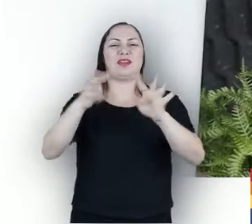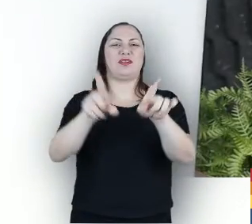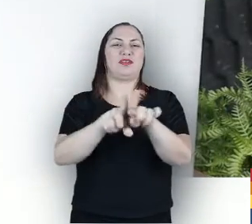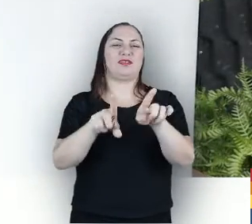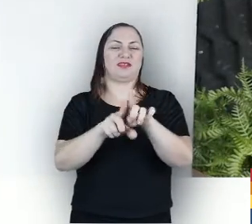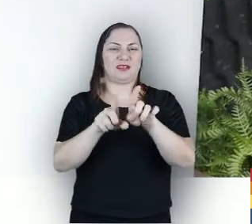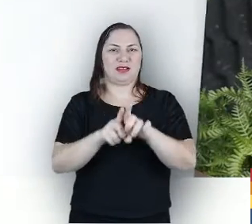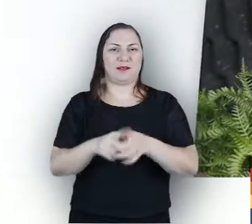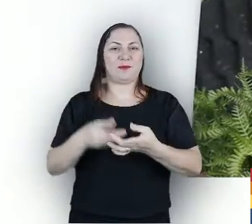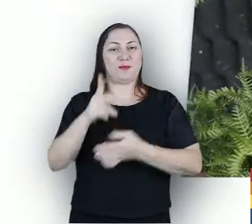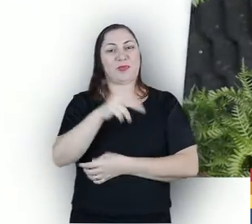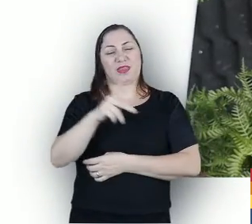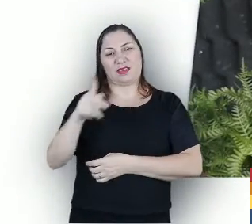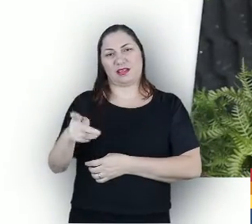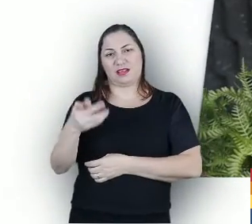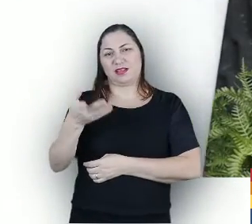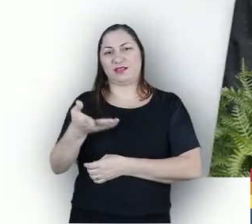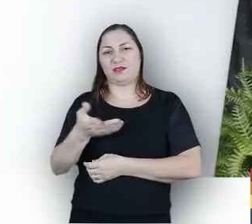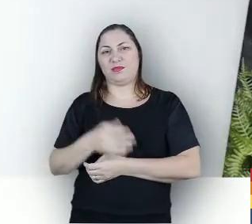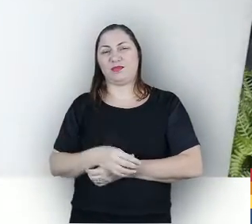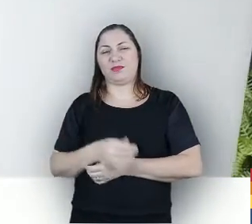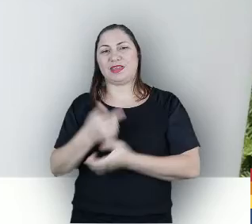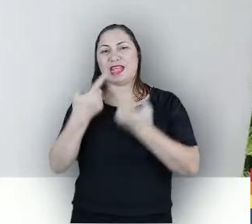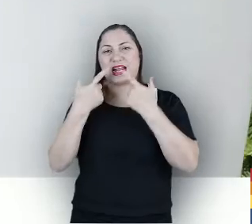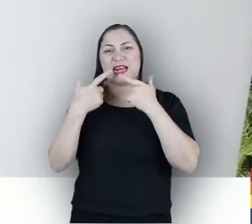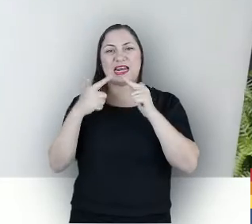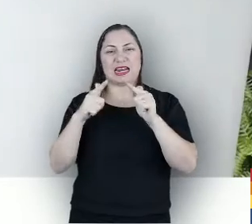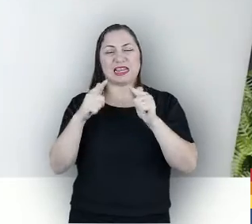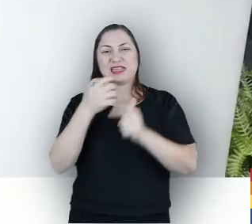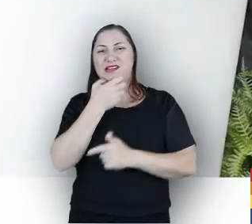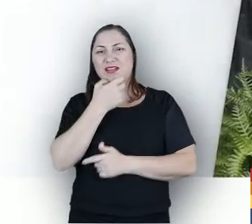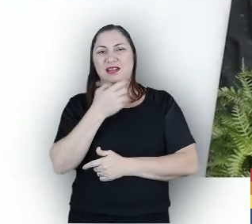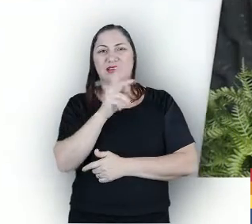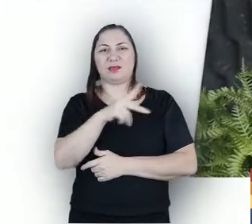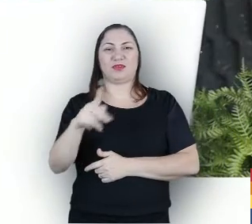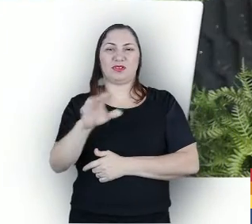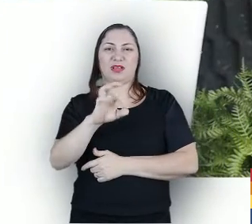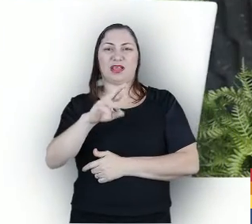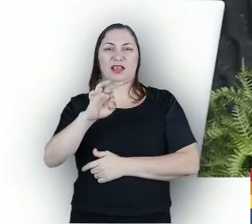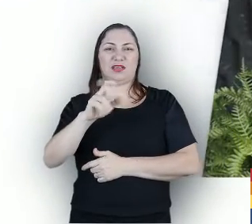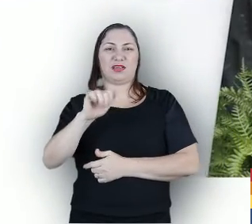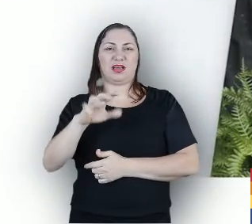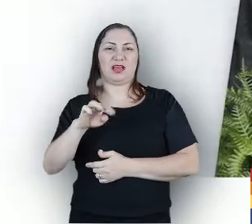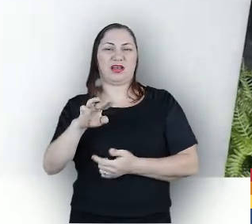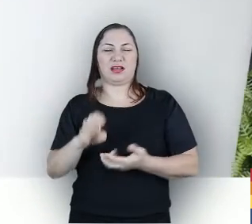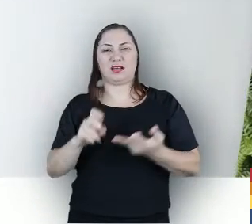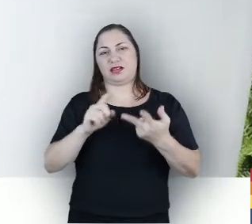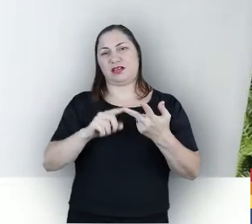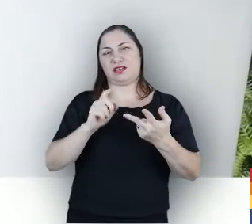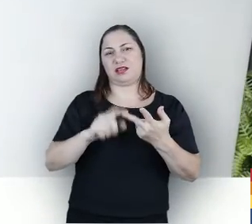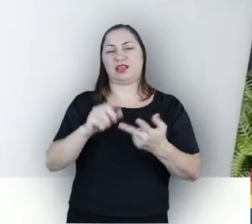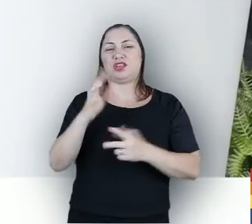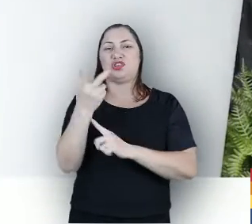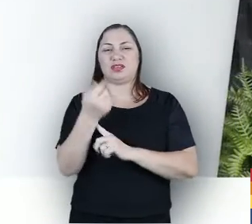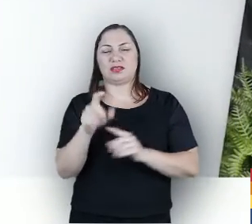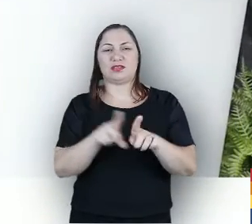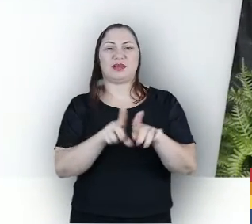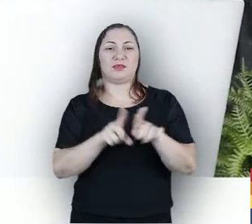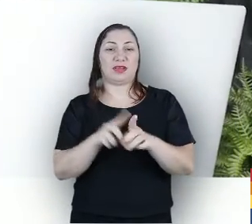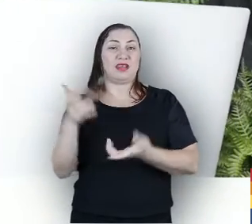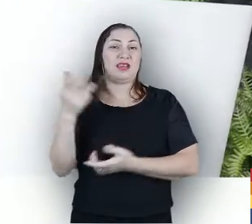Desde já, eu gostaria de agradecer a participação de todas e de todos os professores, né, nesse seminário da área de linguagens e